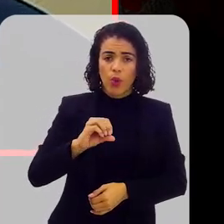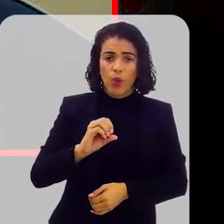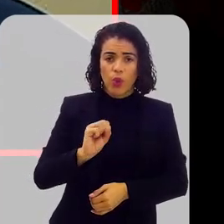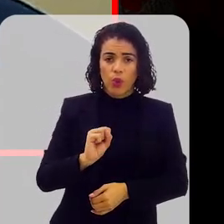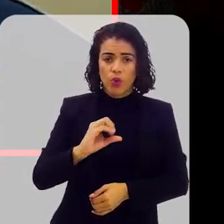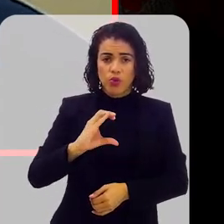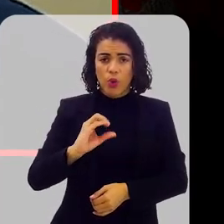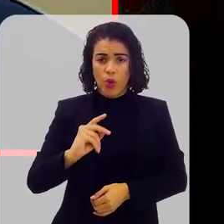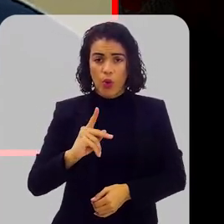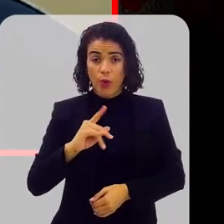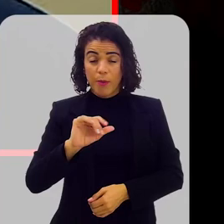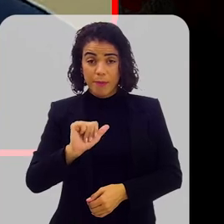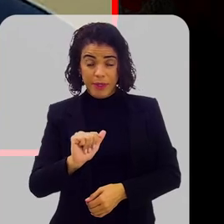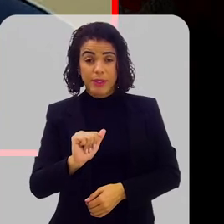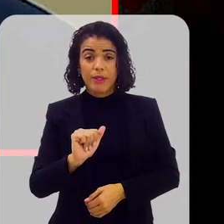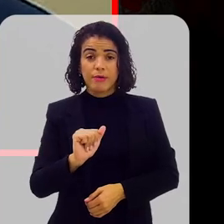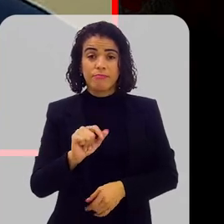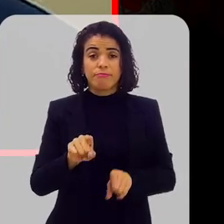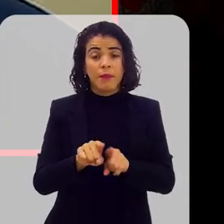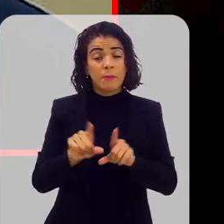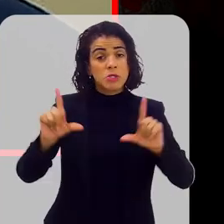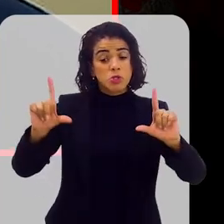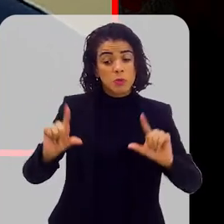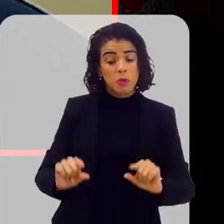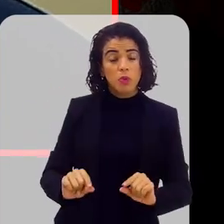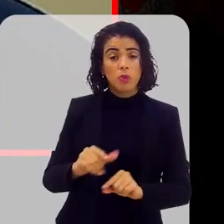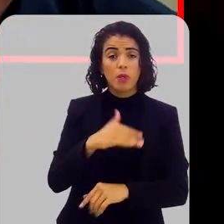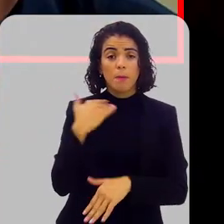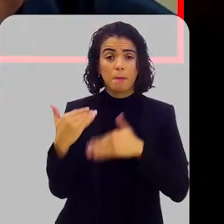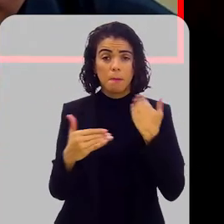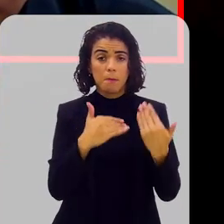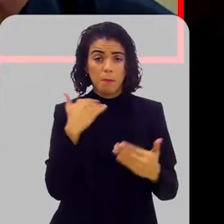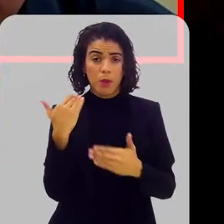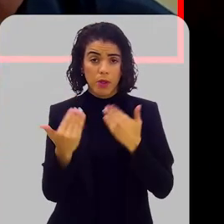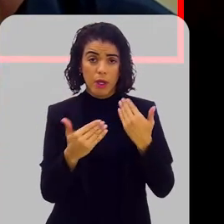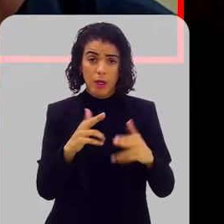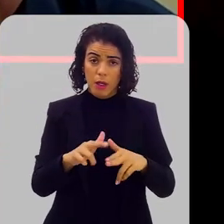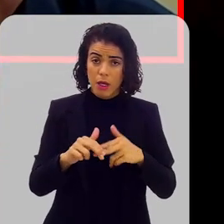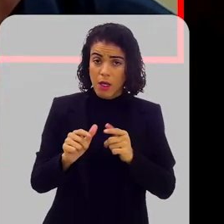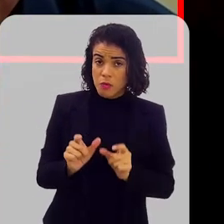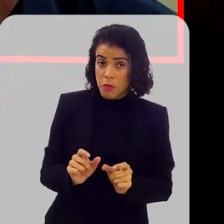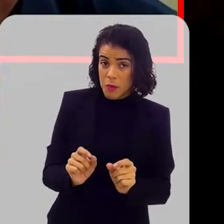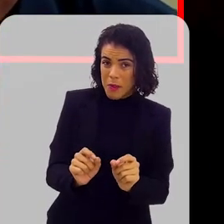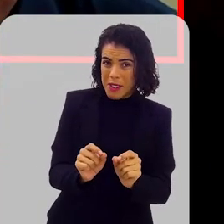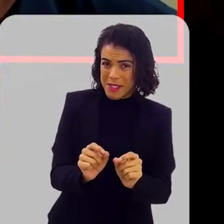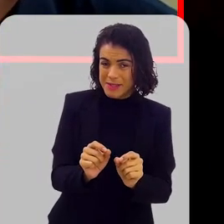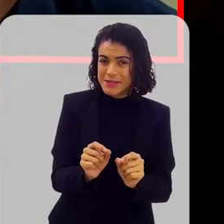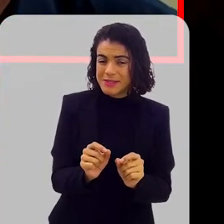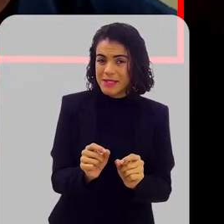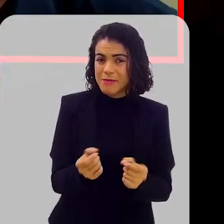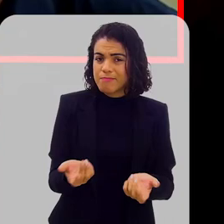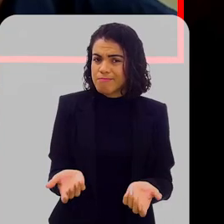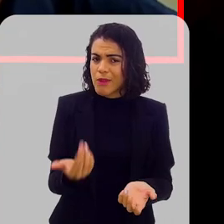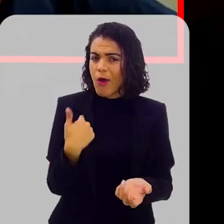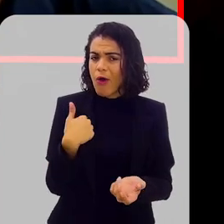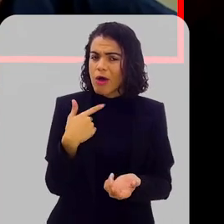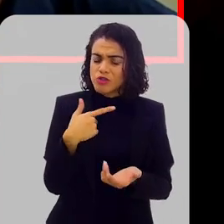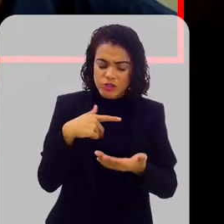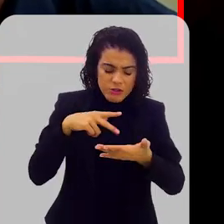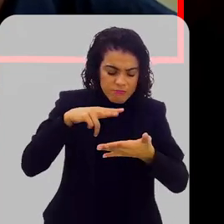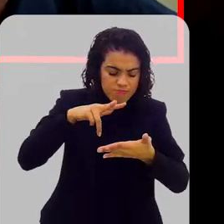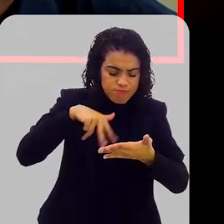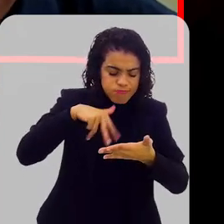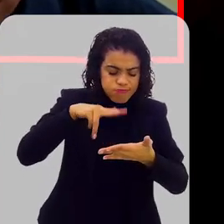incidência de câncer colorretal, tá? Diminuição da mortalidade por câncer colorretal, na verdade. Tá? Mas, assim, quando a gente olha